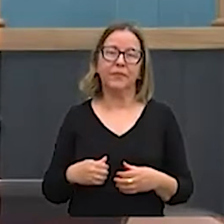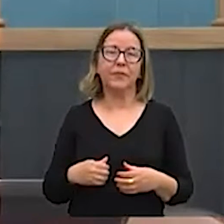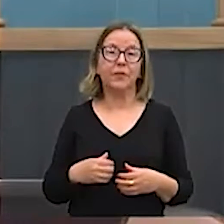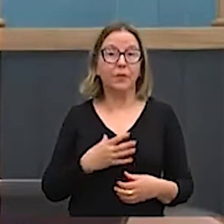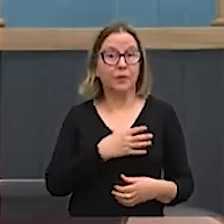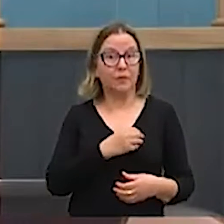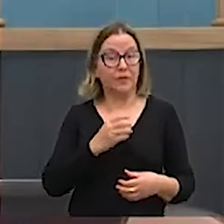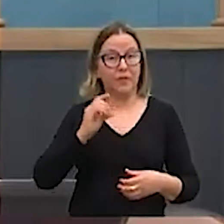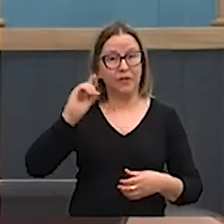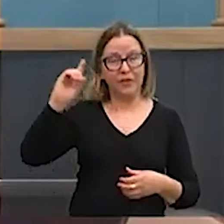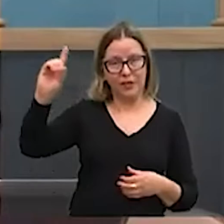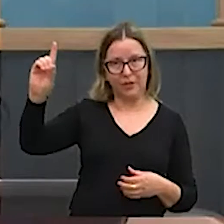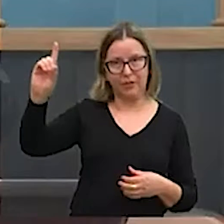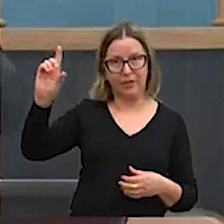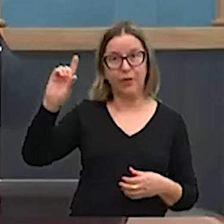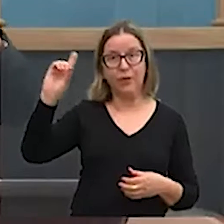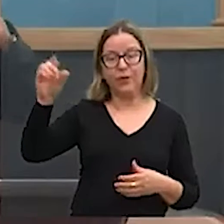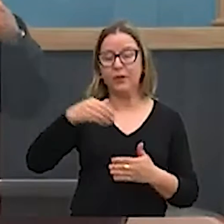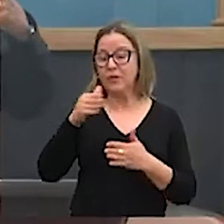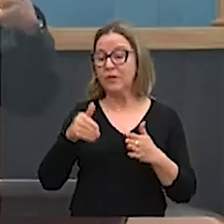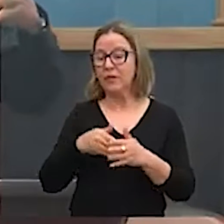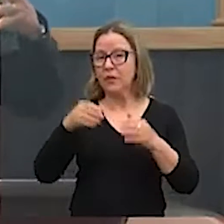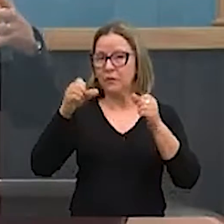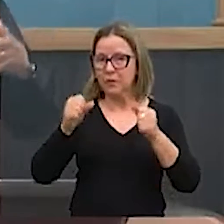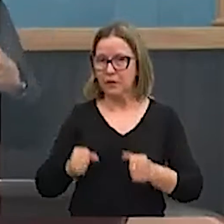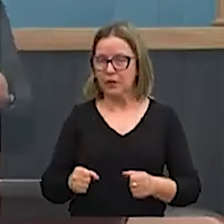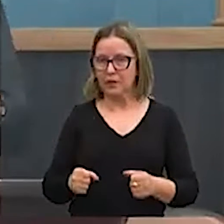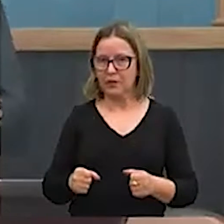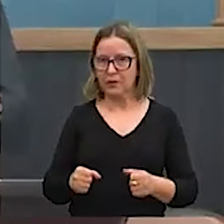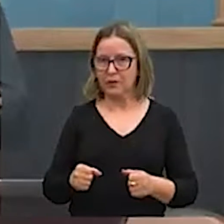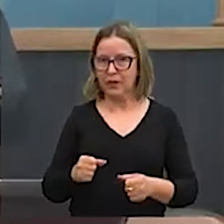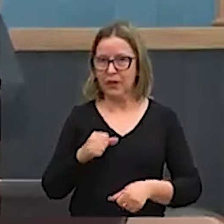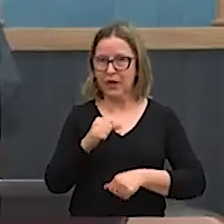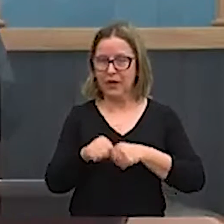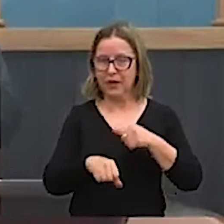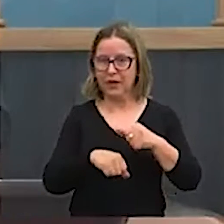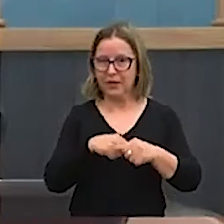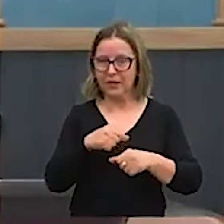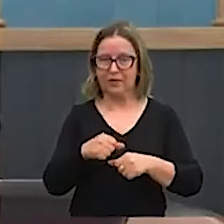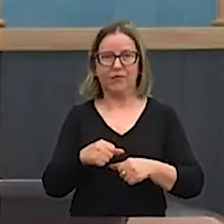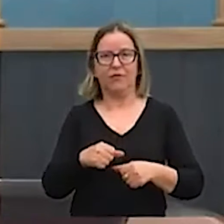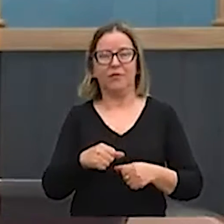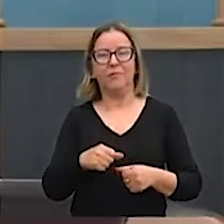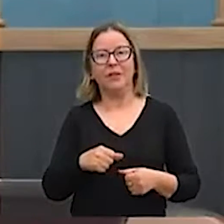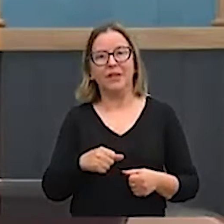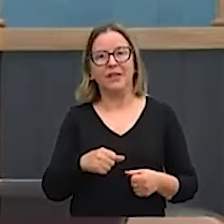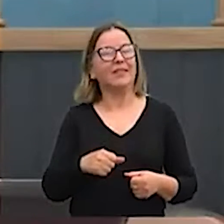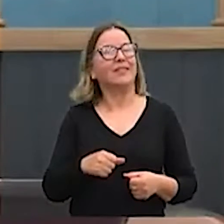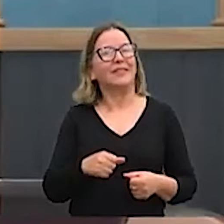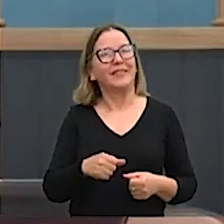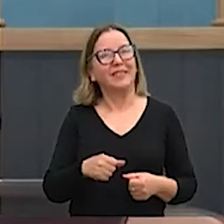O Deus Todo-Poderoso encarnado no homem histórico Jesus de Nazaré.